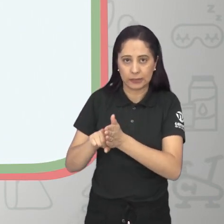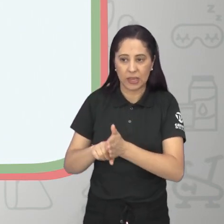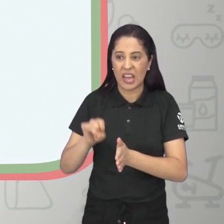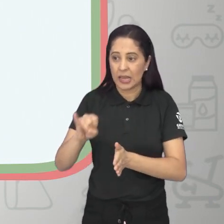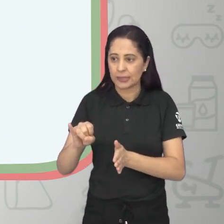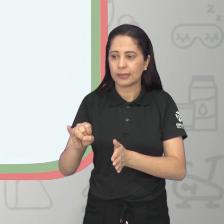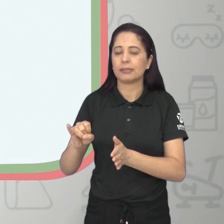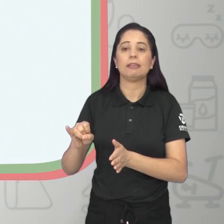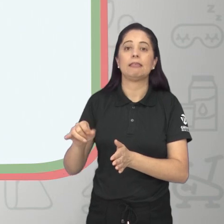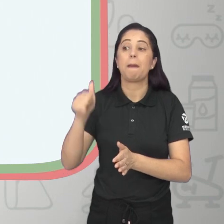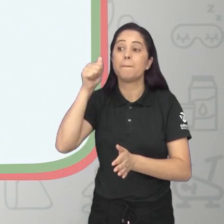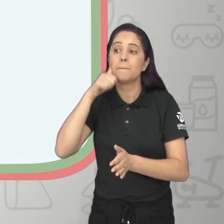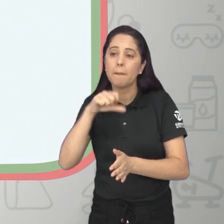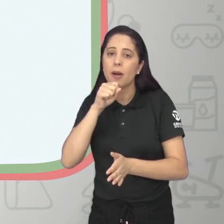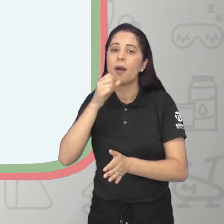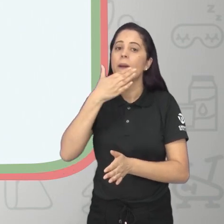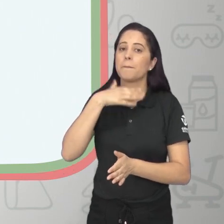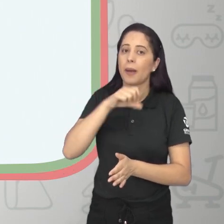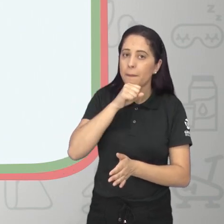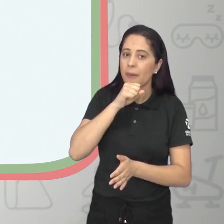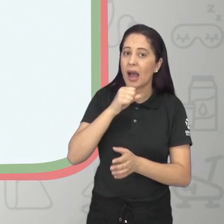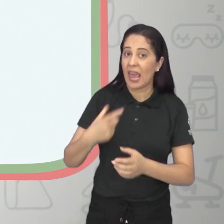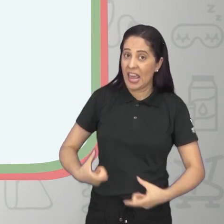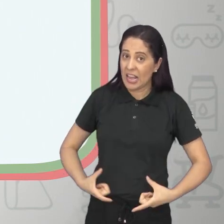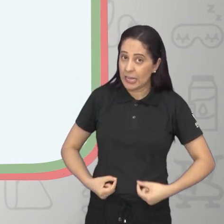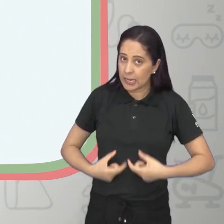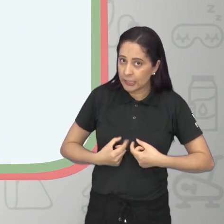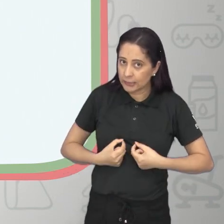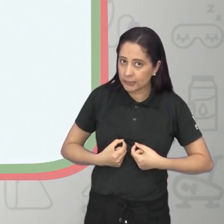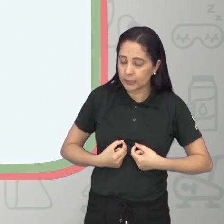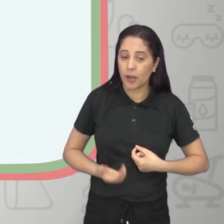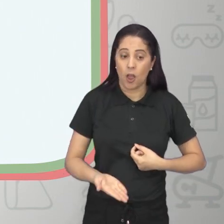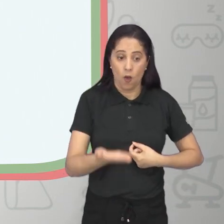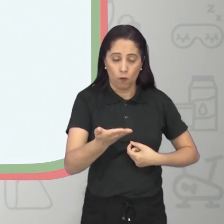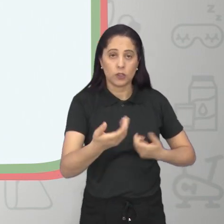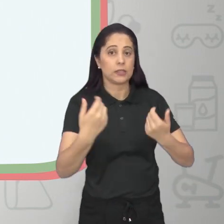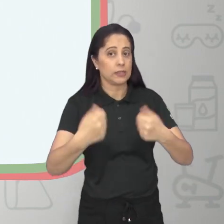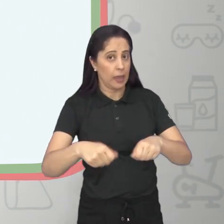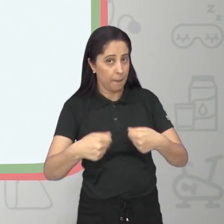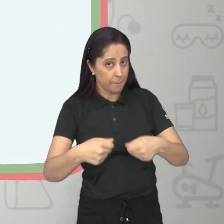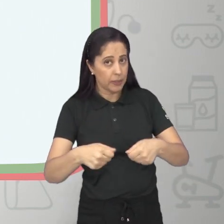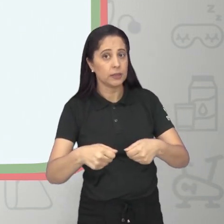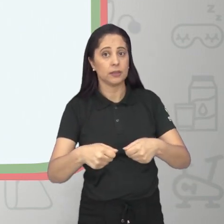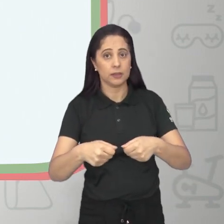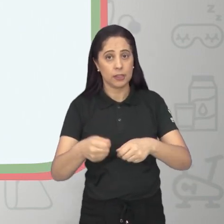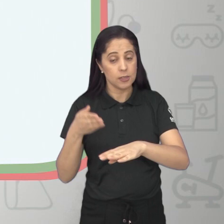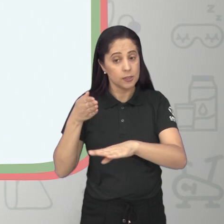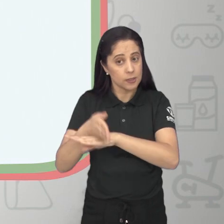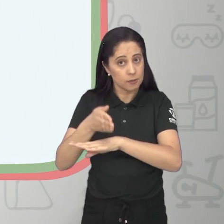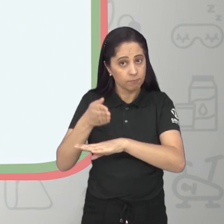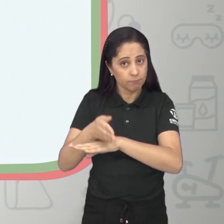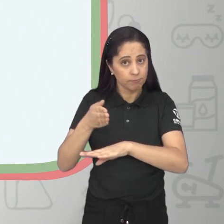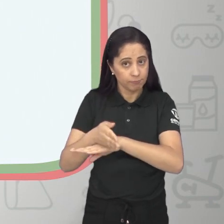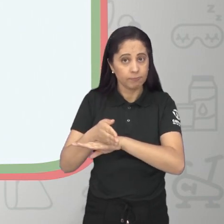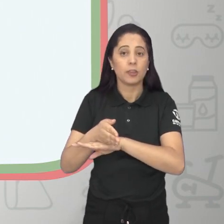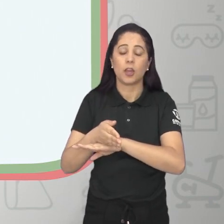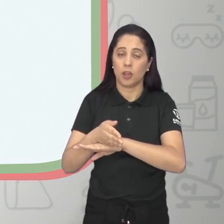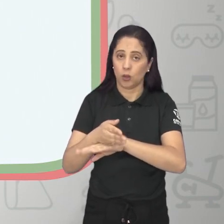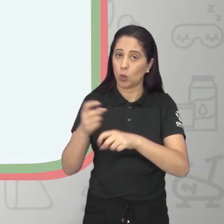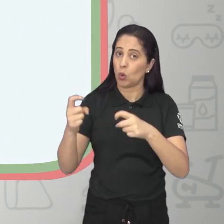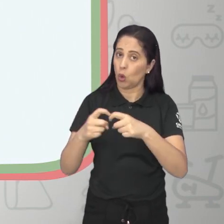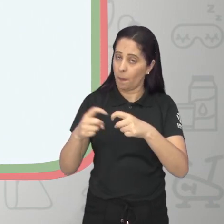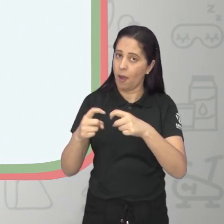você tem um parente de primeiro grau com câncer de intestino, você tem que começar a prevenção com colonoscopia 10